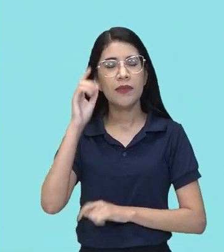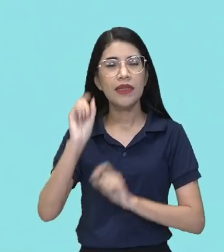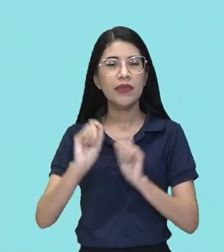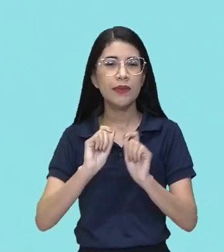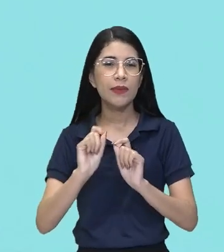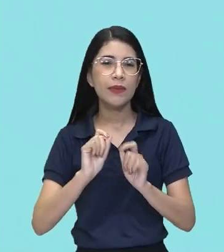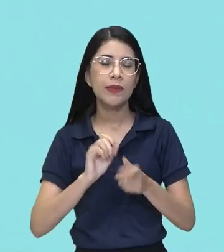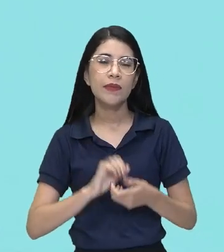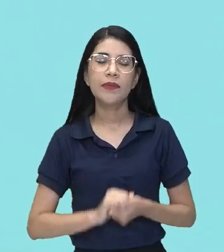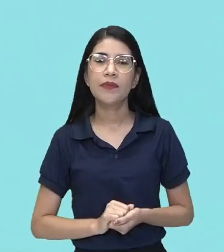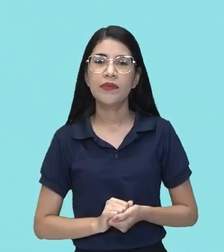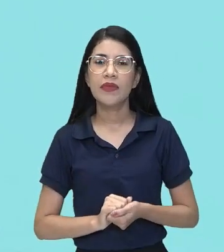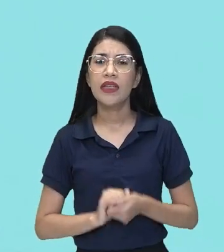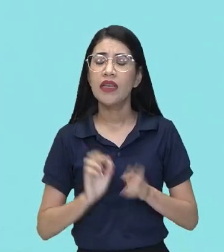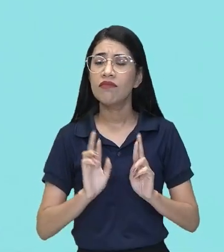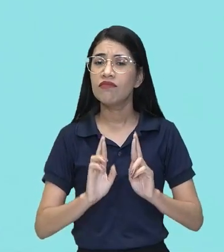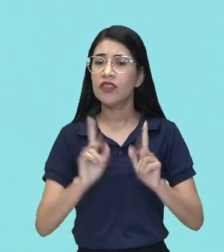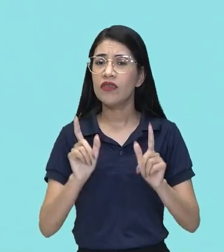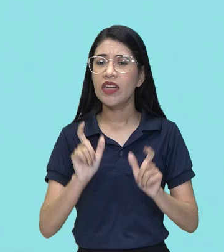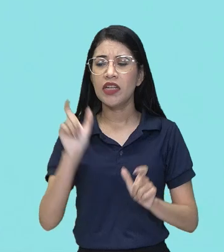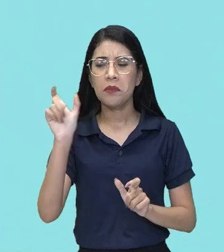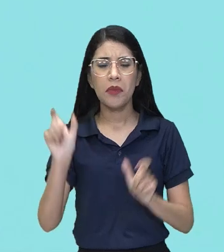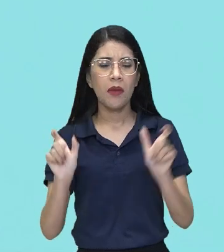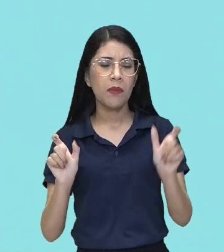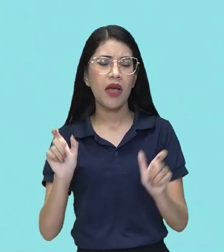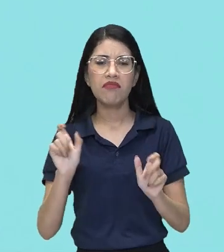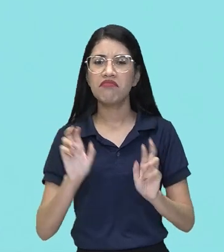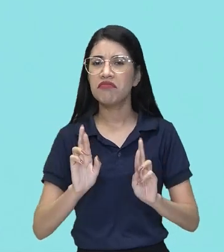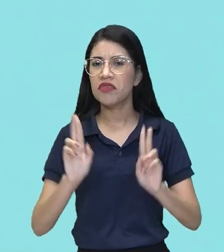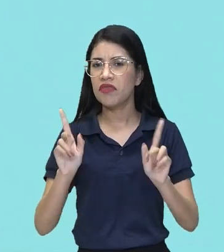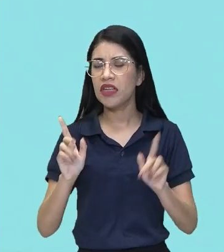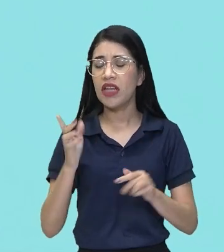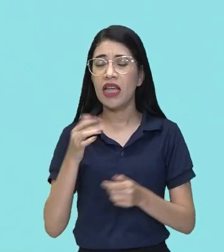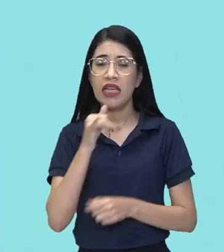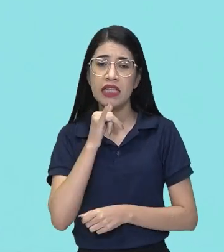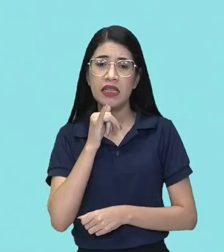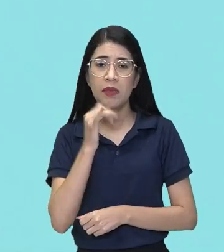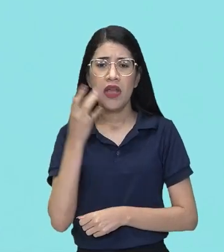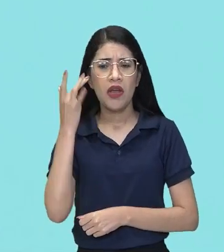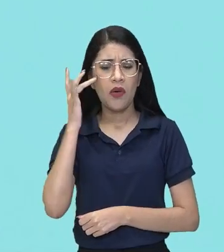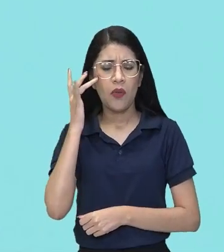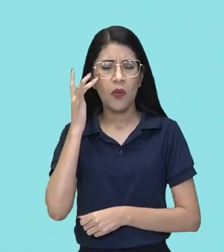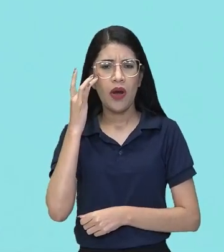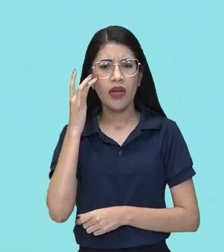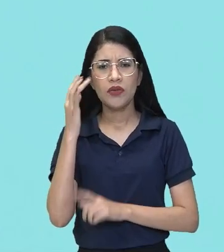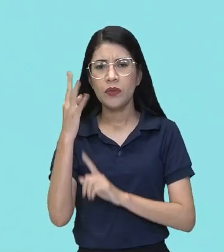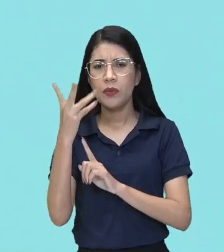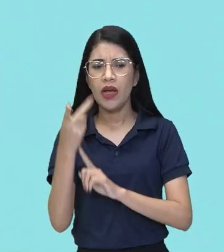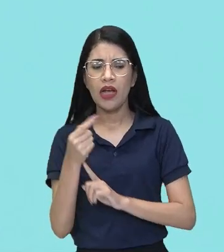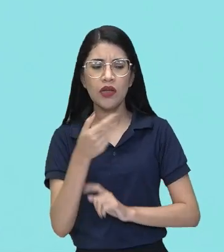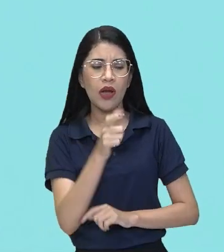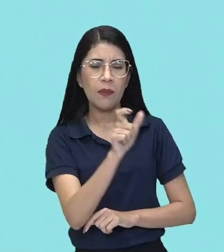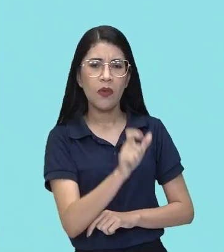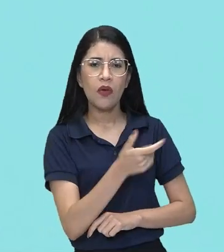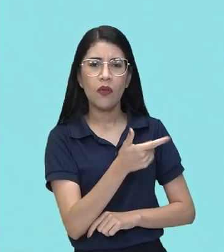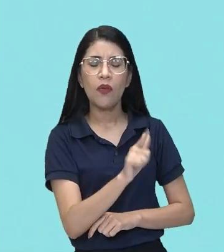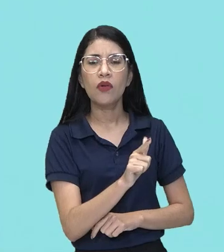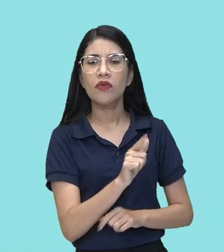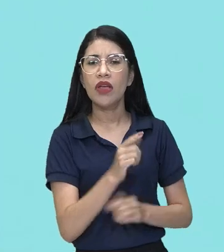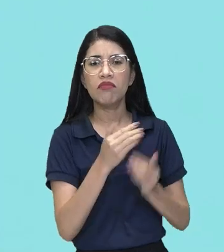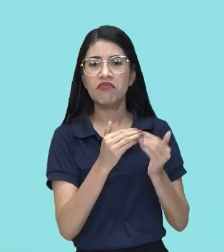pouco diferente de uma pessoa para outra. Às vezes, o que eu acho que é uma manifestação artística, o outro pode não